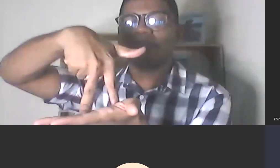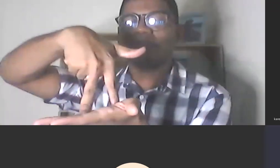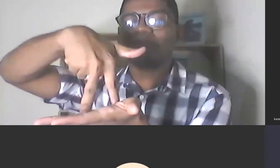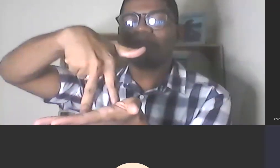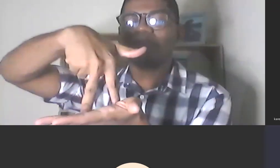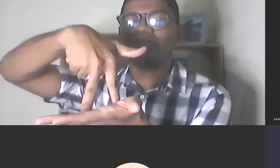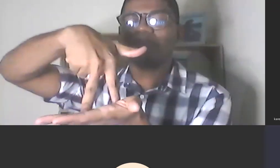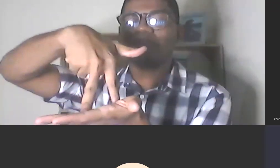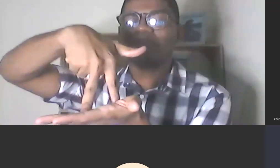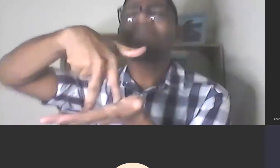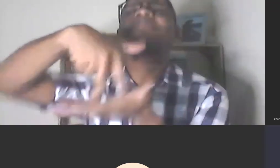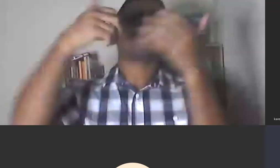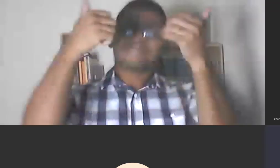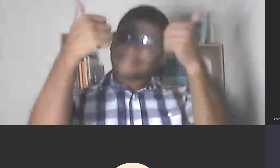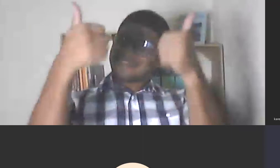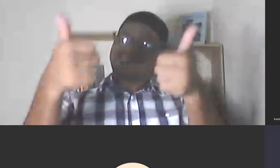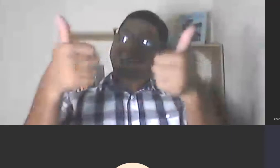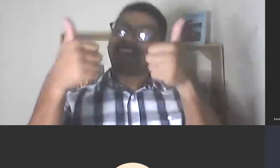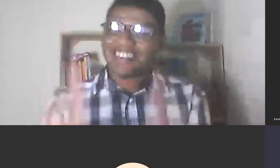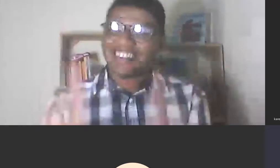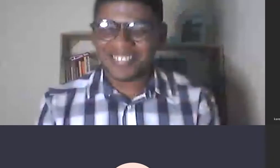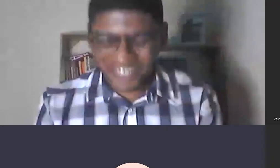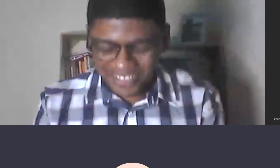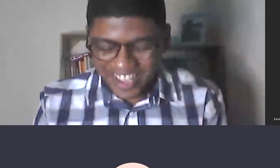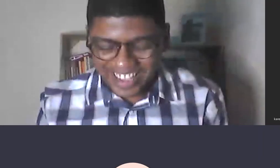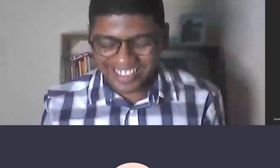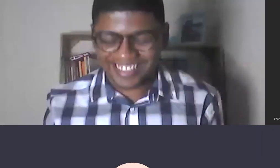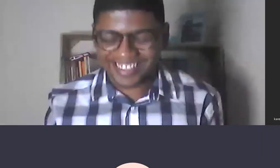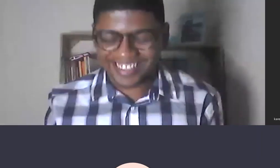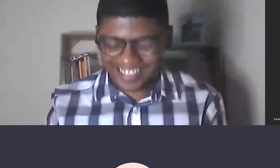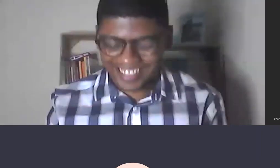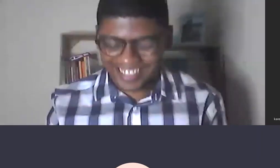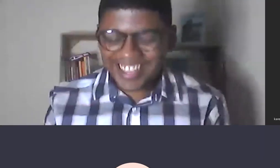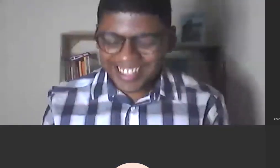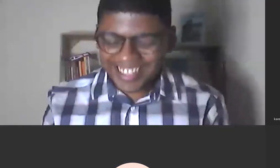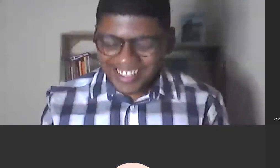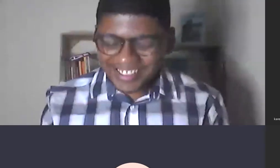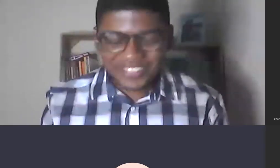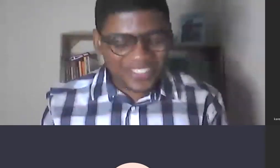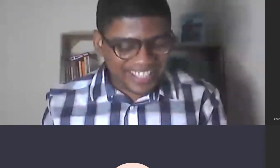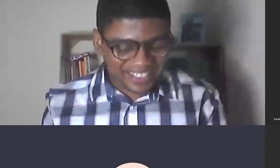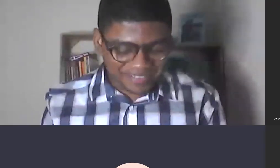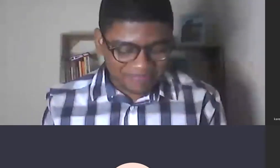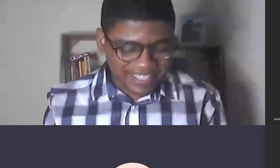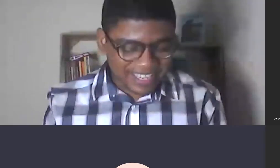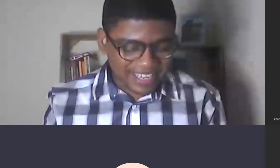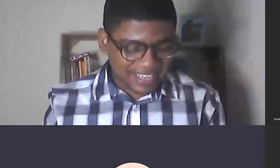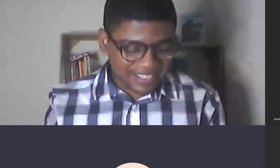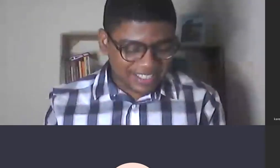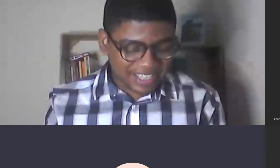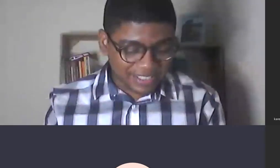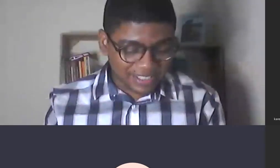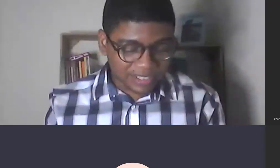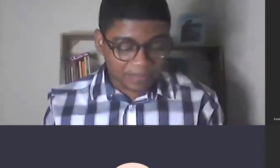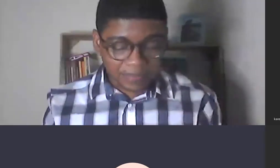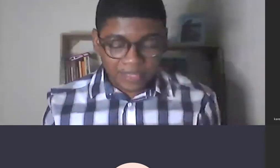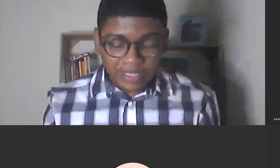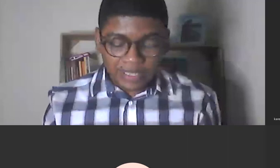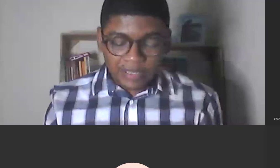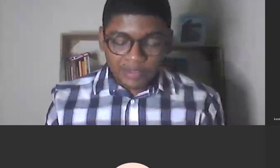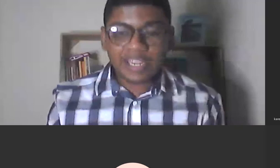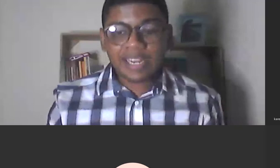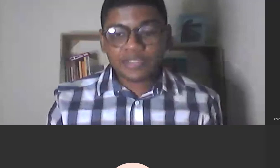Beber, cair, Beber, levantar. cair e levantar. Ah, muito bem. Foi então.